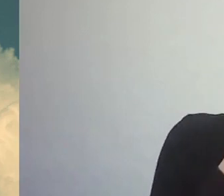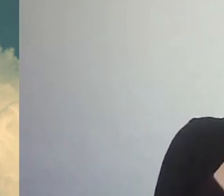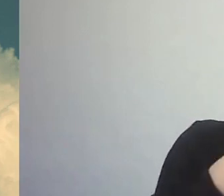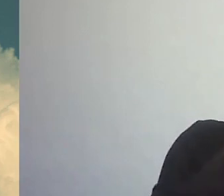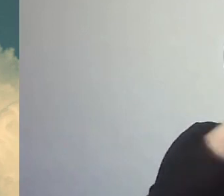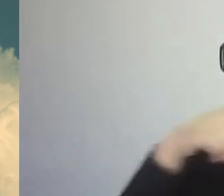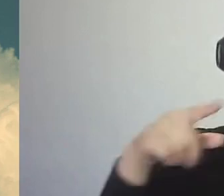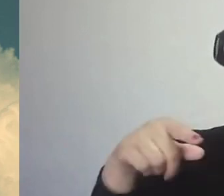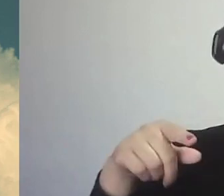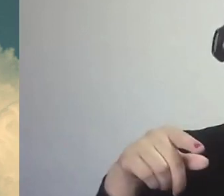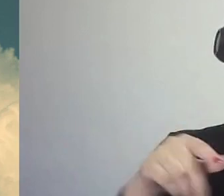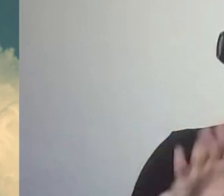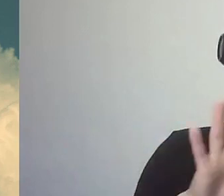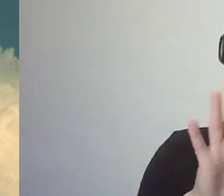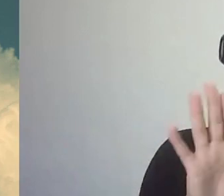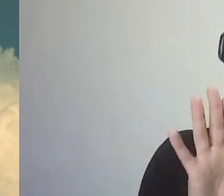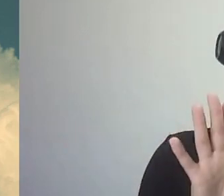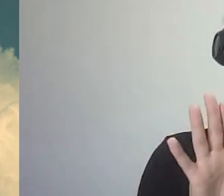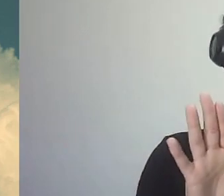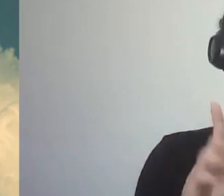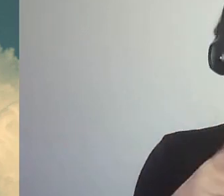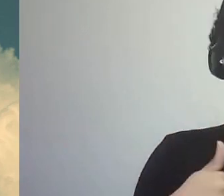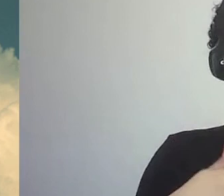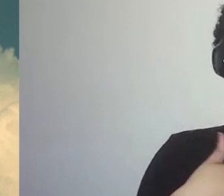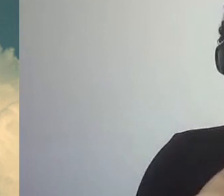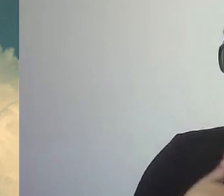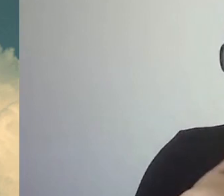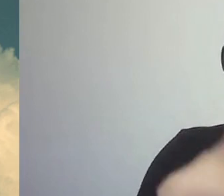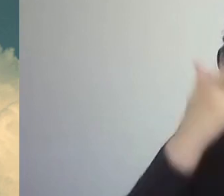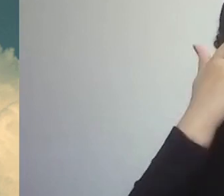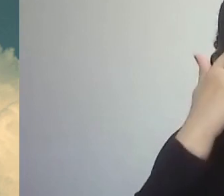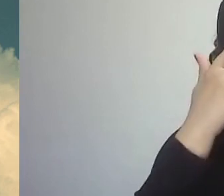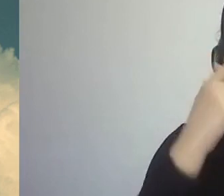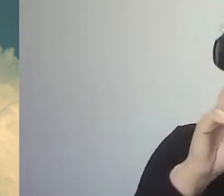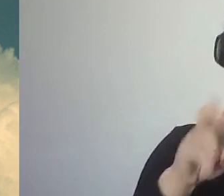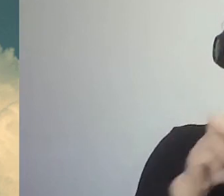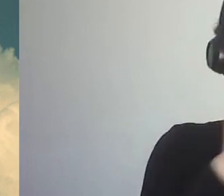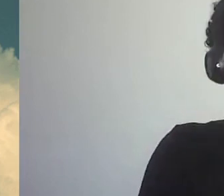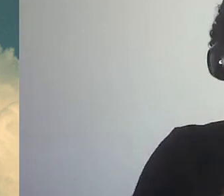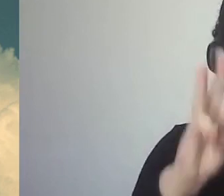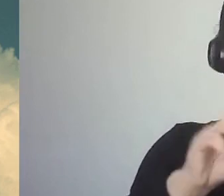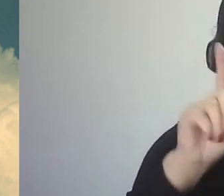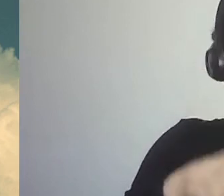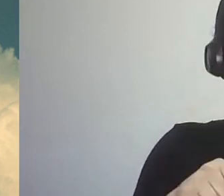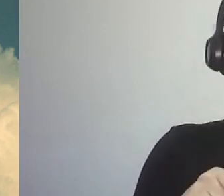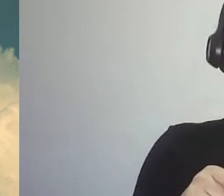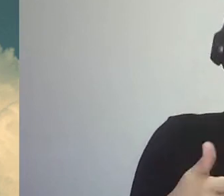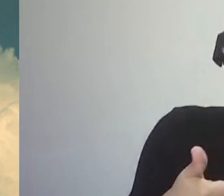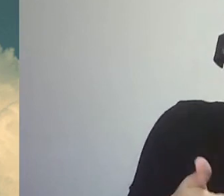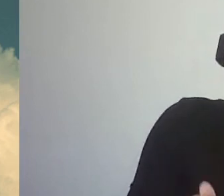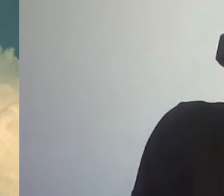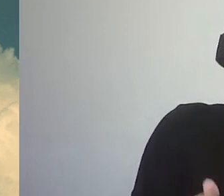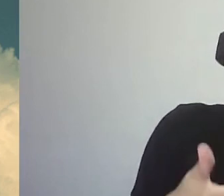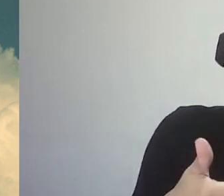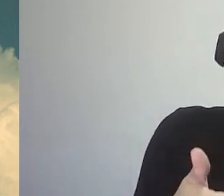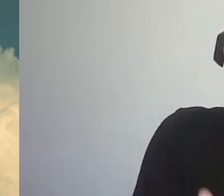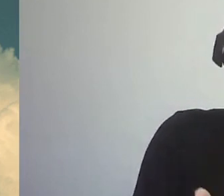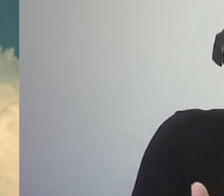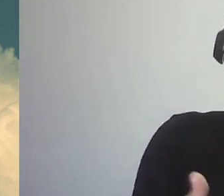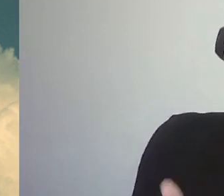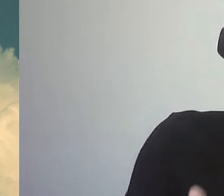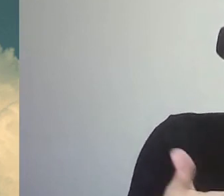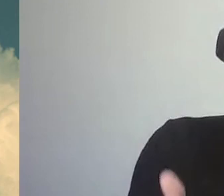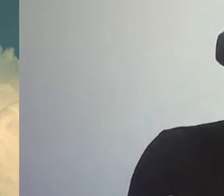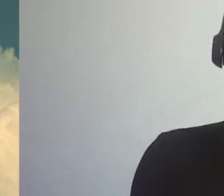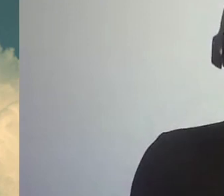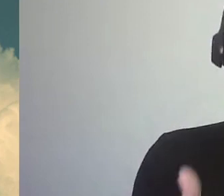times uso e aí eu gosto de pensar muito mais como um processo de evolução do que propriamente um número mágico sabe então vamos aqui na hora que o time foi